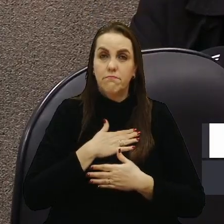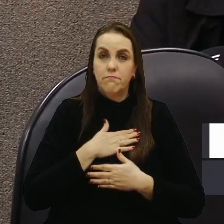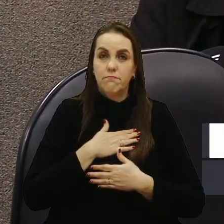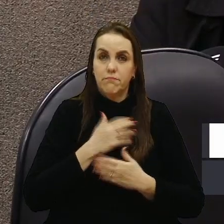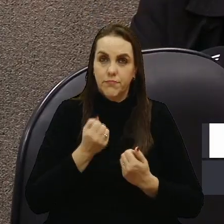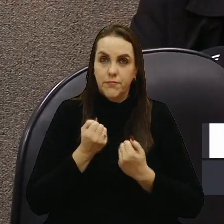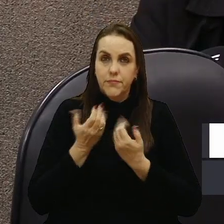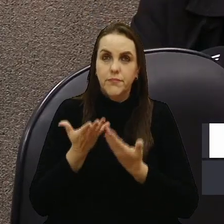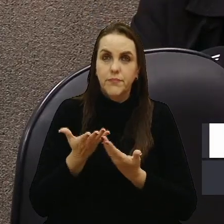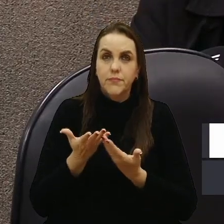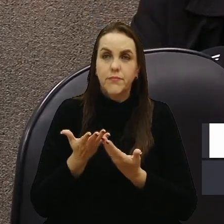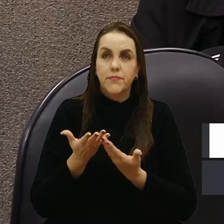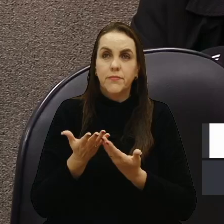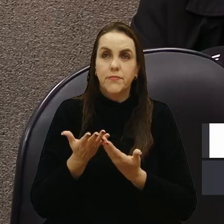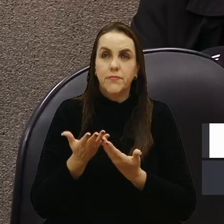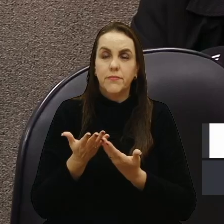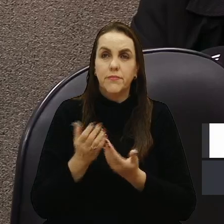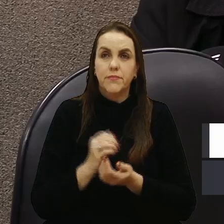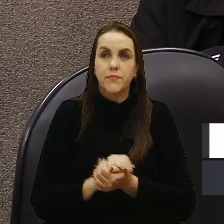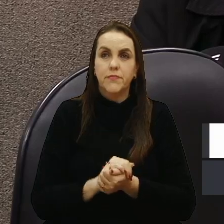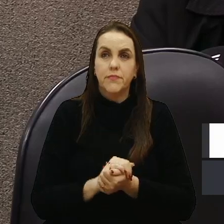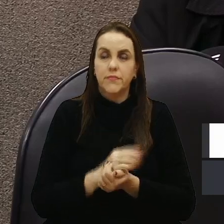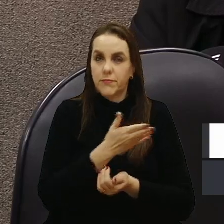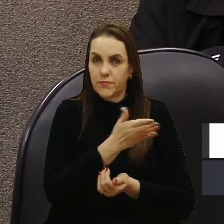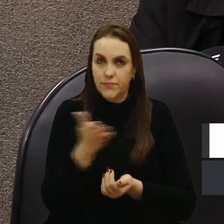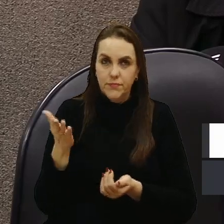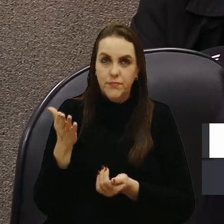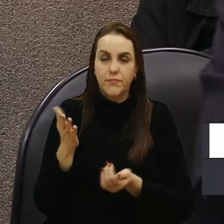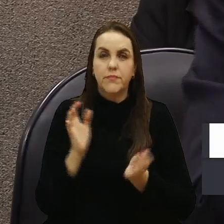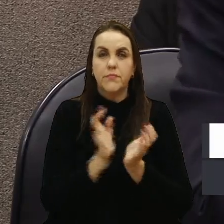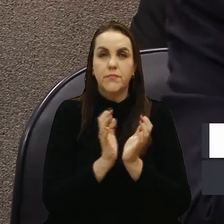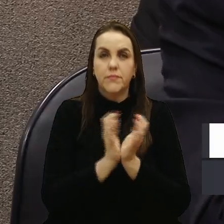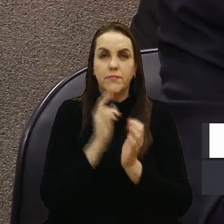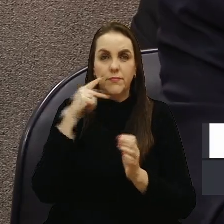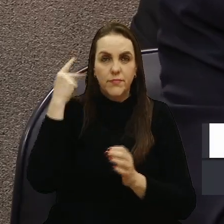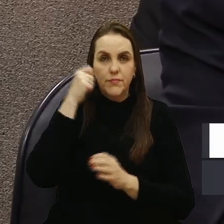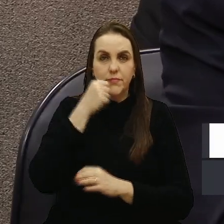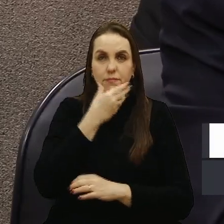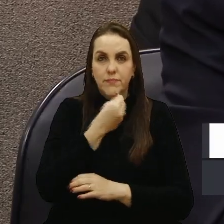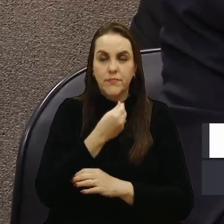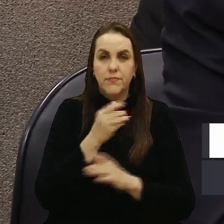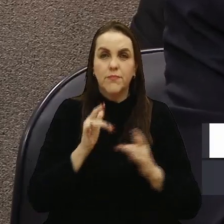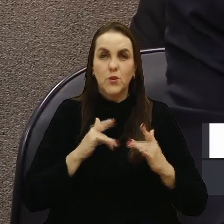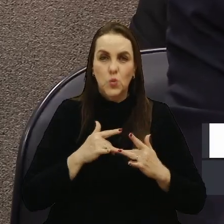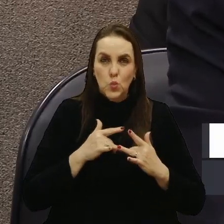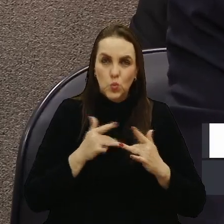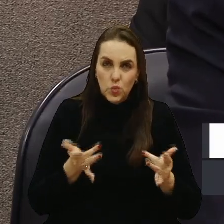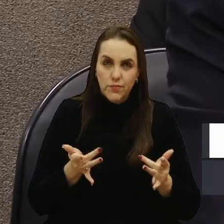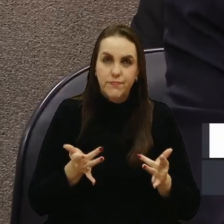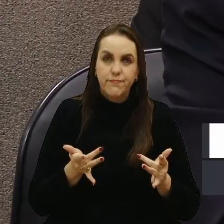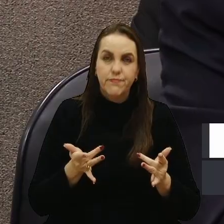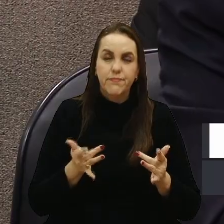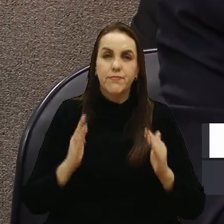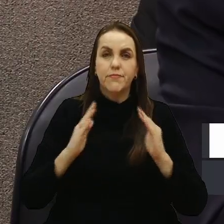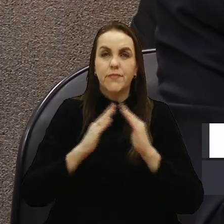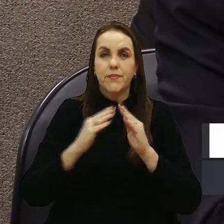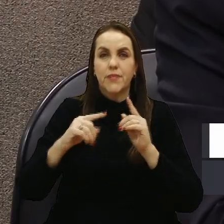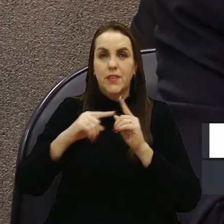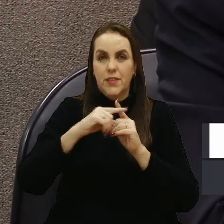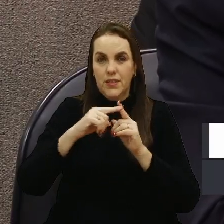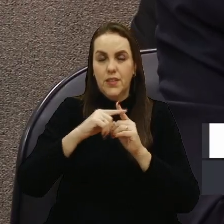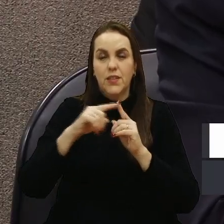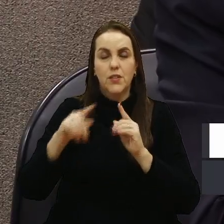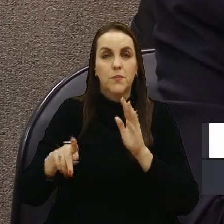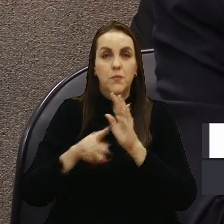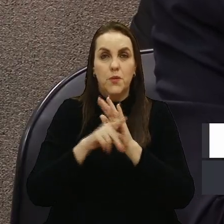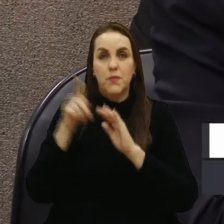aqui, através dos nobres pares, a nossa solidariedade à Igreja Matriz de Flores da